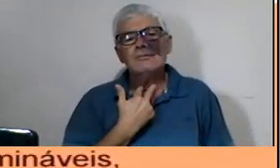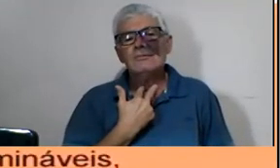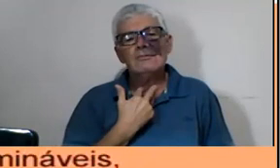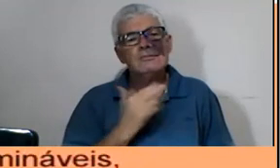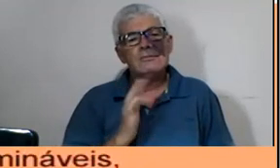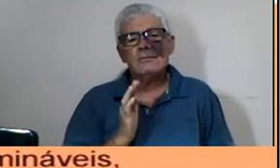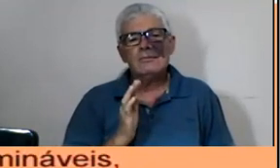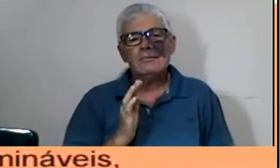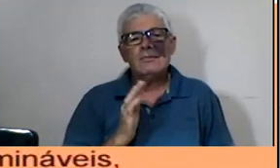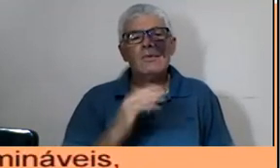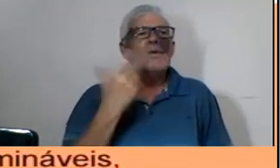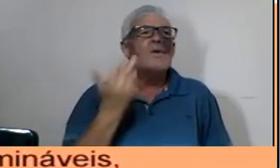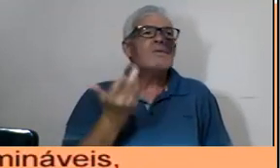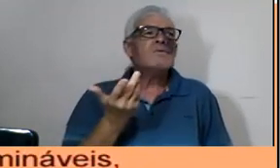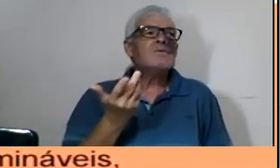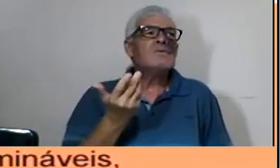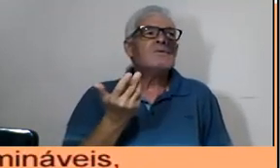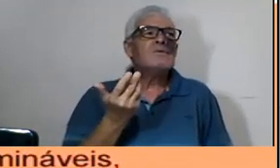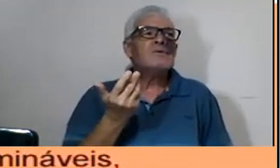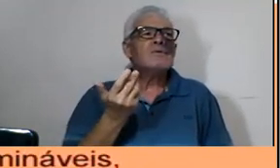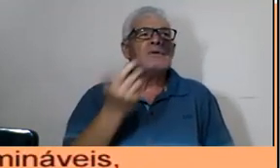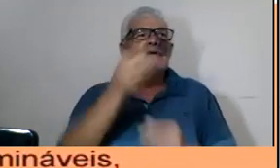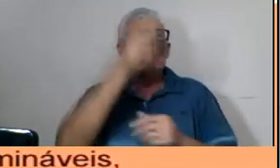Ciro, o Império Medo-Persa,